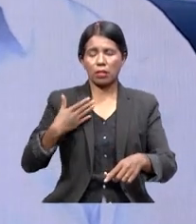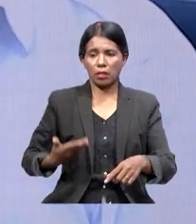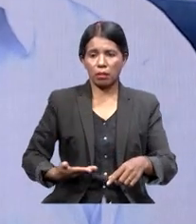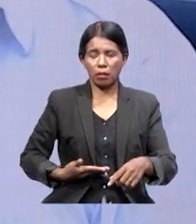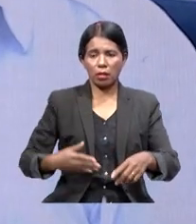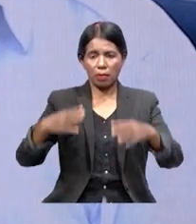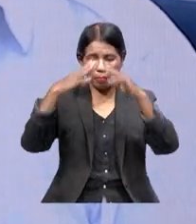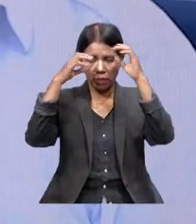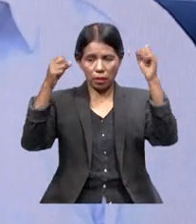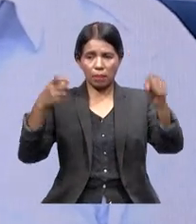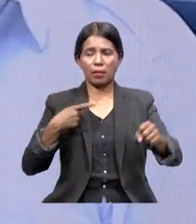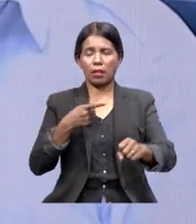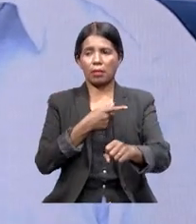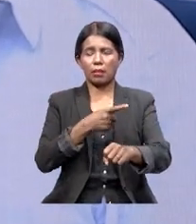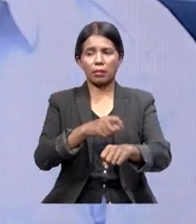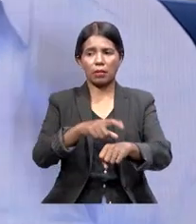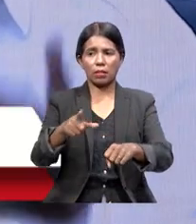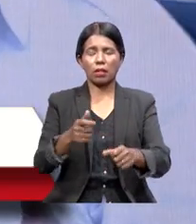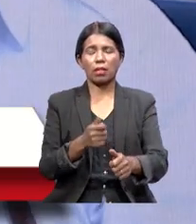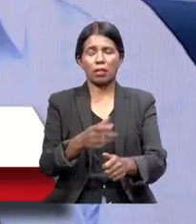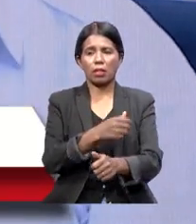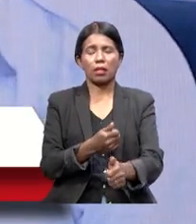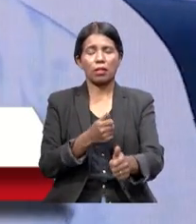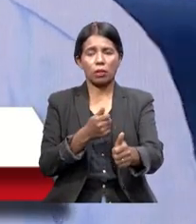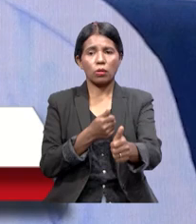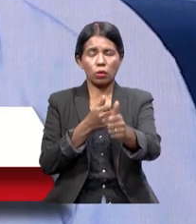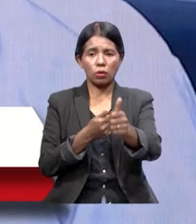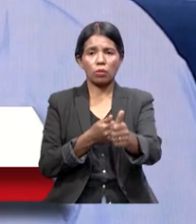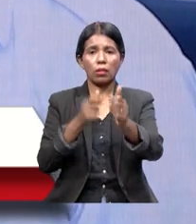parlamentu hatene nia obrigasi tuir lei